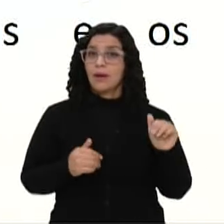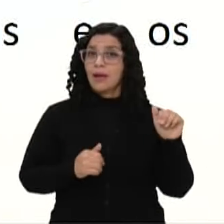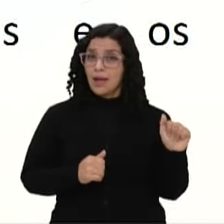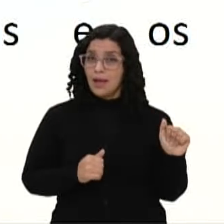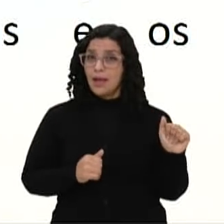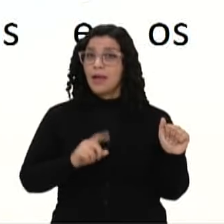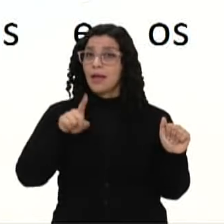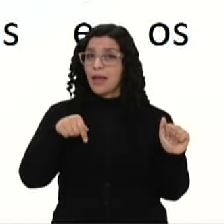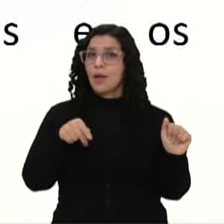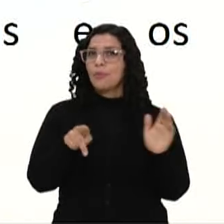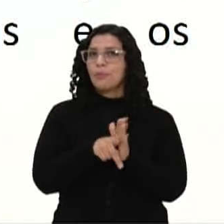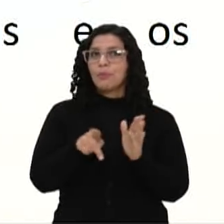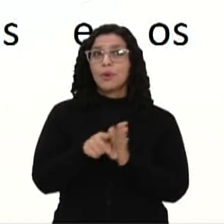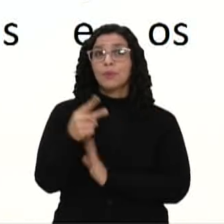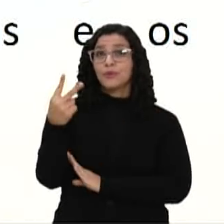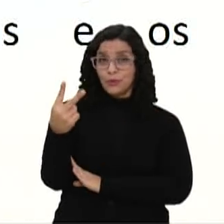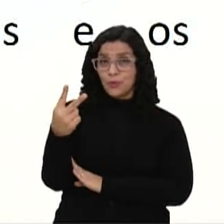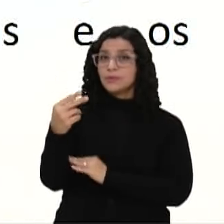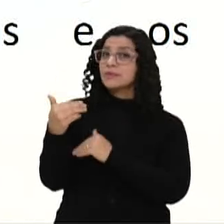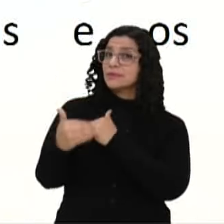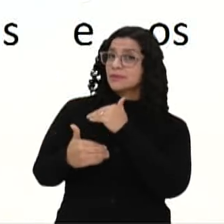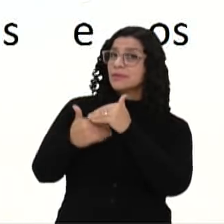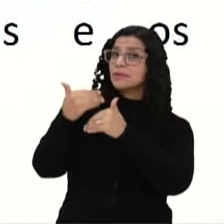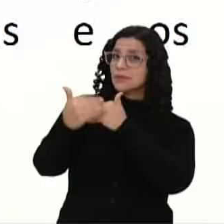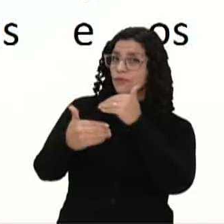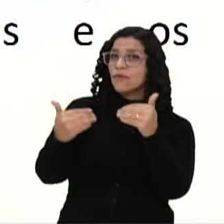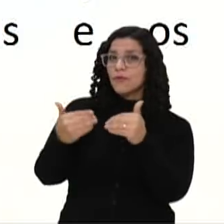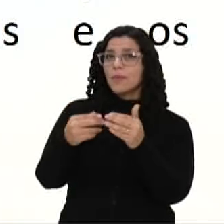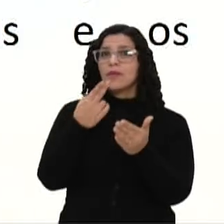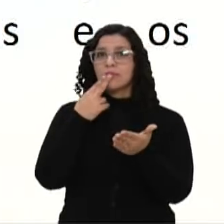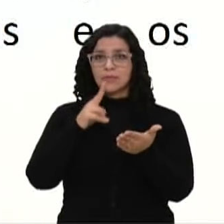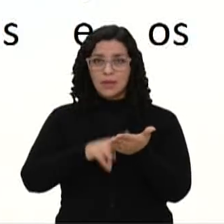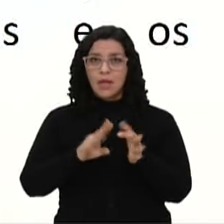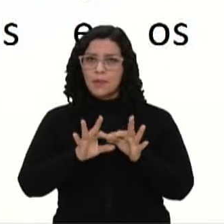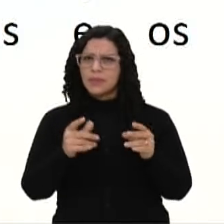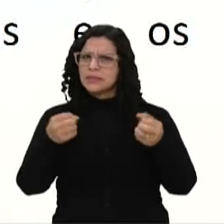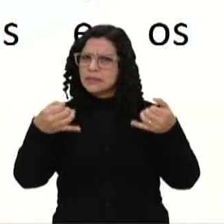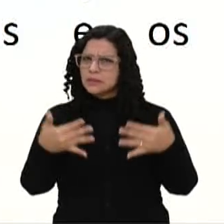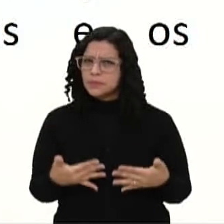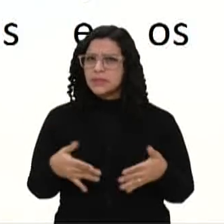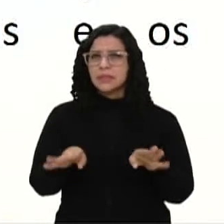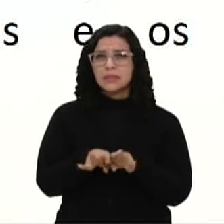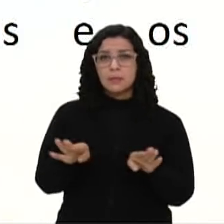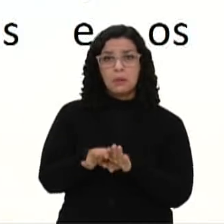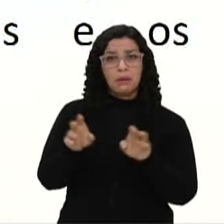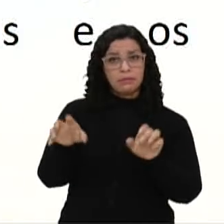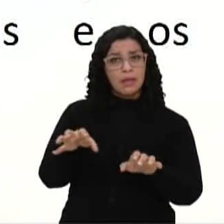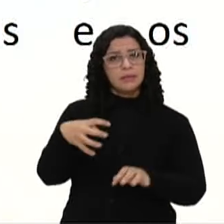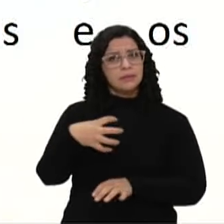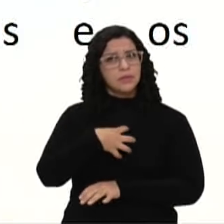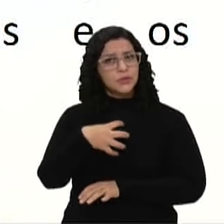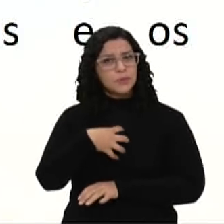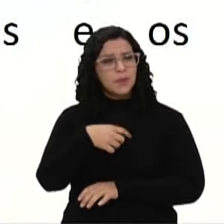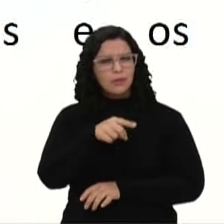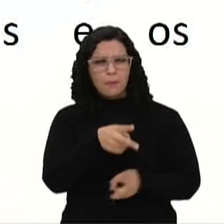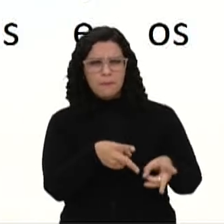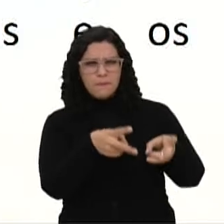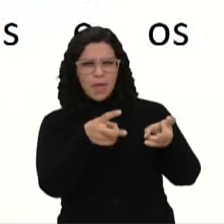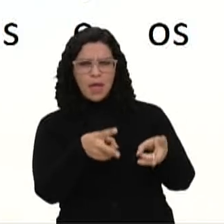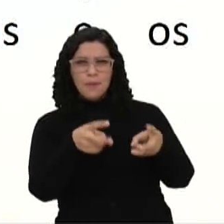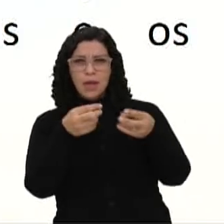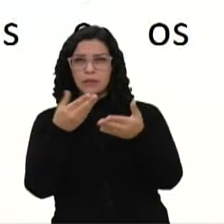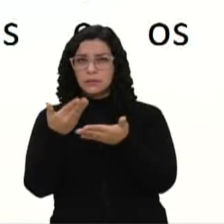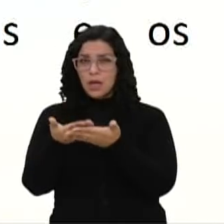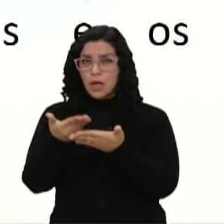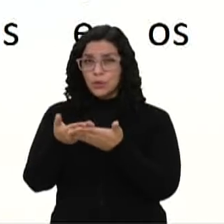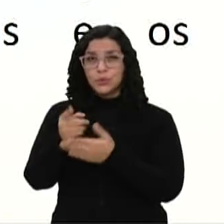Letra A, nós temos como número 2, é o desenvolvimento da nossa carta aberta, onde ela relata possíveis sentimentos dos estudantes em seu